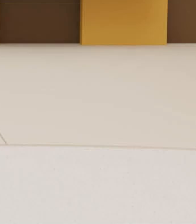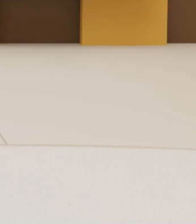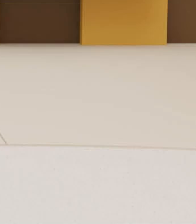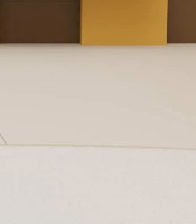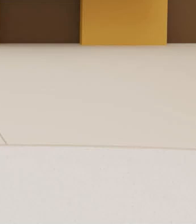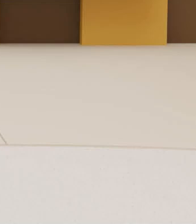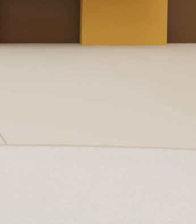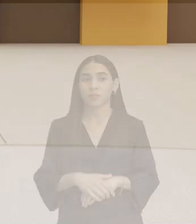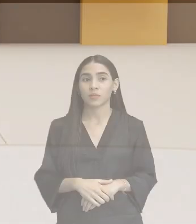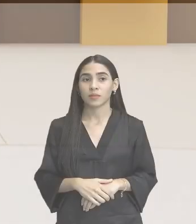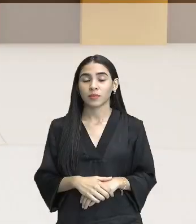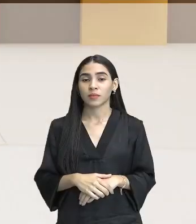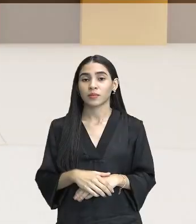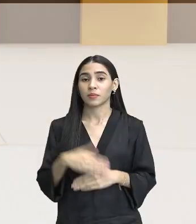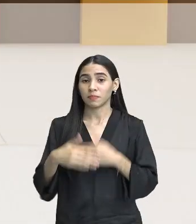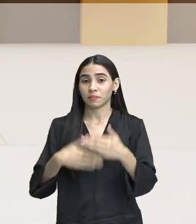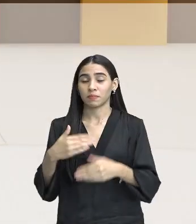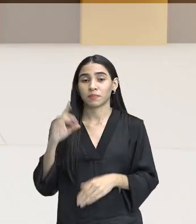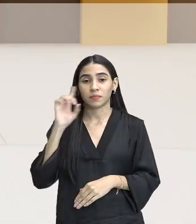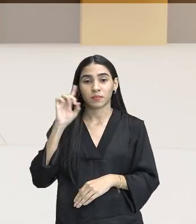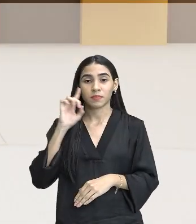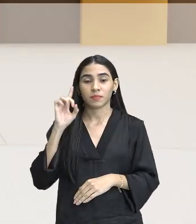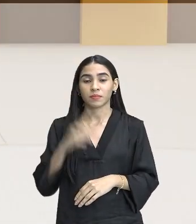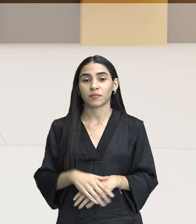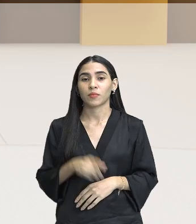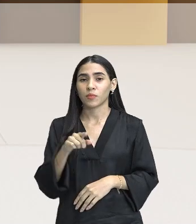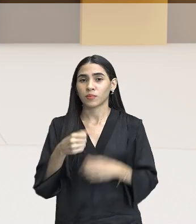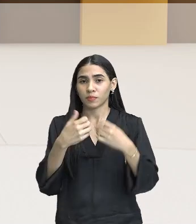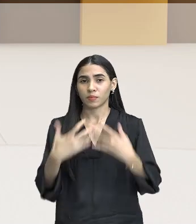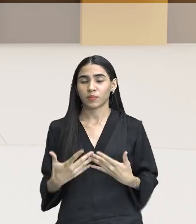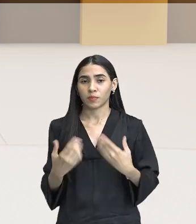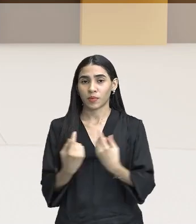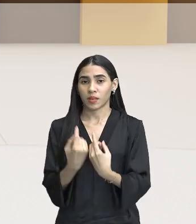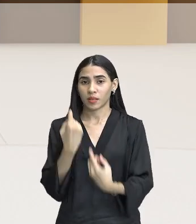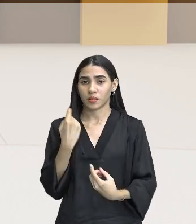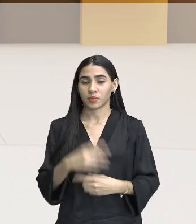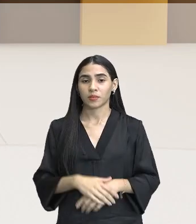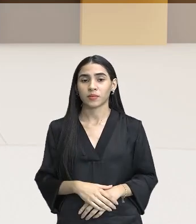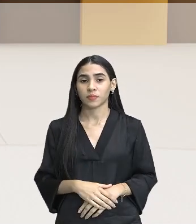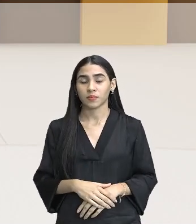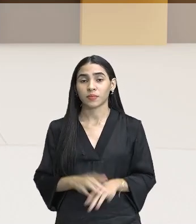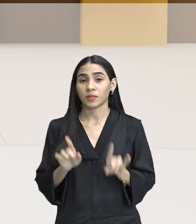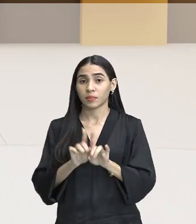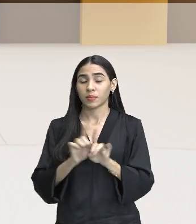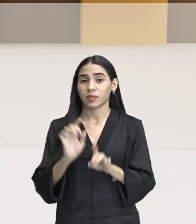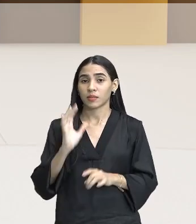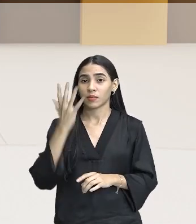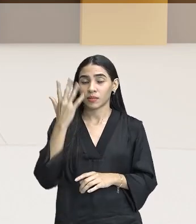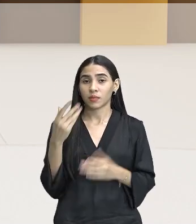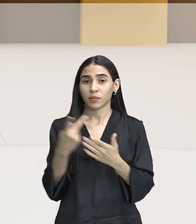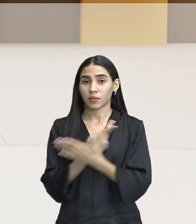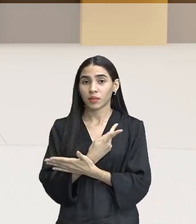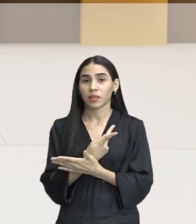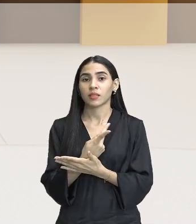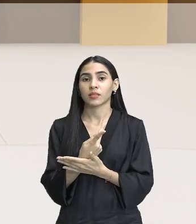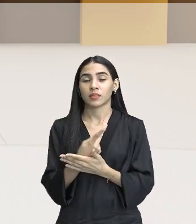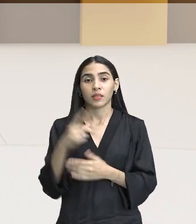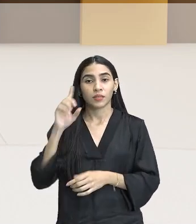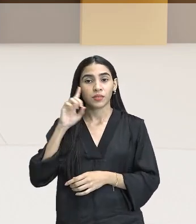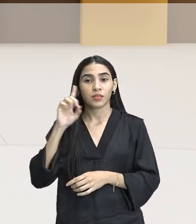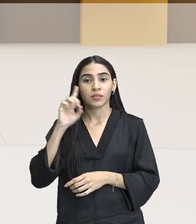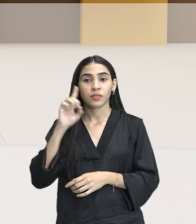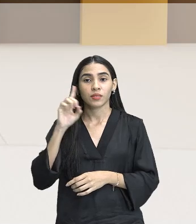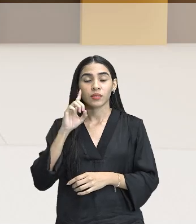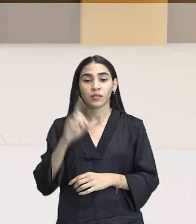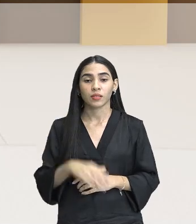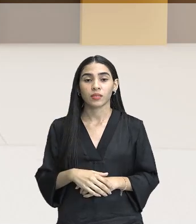ligados ao cotidiano, como o senhor mesmo comentou agora há pouco, professor, Exatamente. que são situações que acontecem no nosso dia a